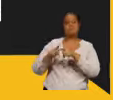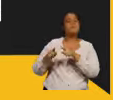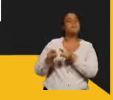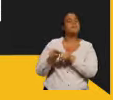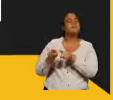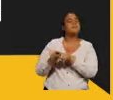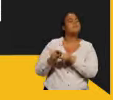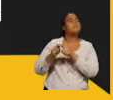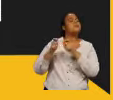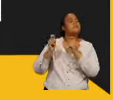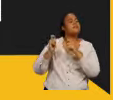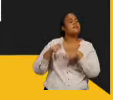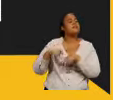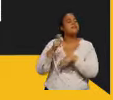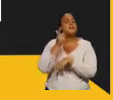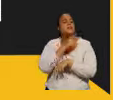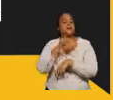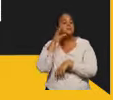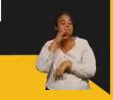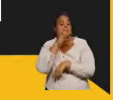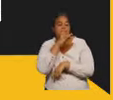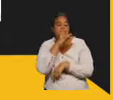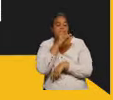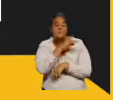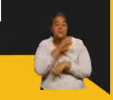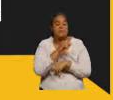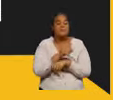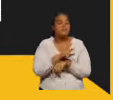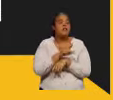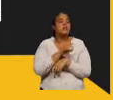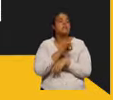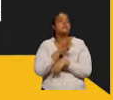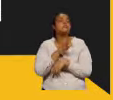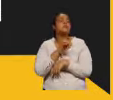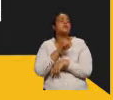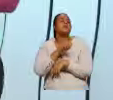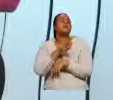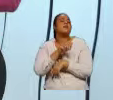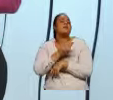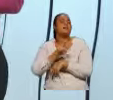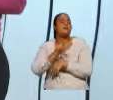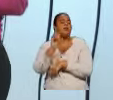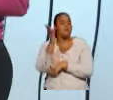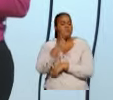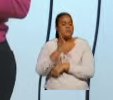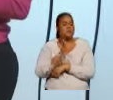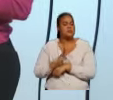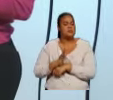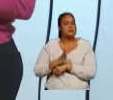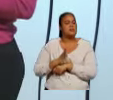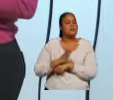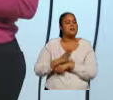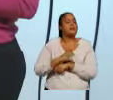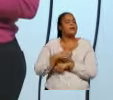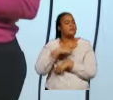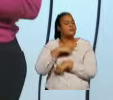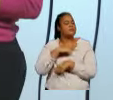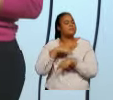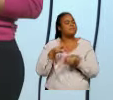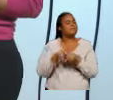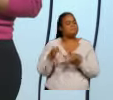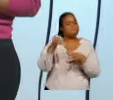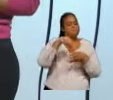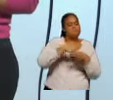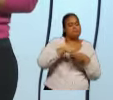geralmente próximas ao litoral brasileiro né lógico a nossa colonização se deu pelo litoral e